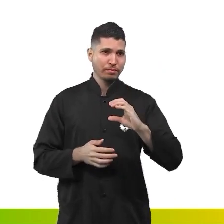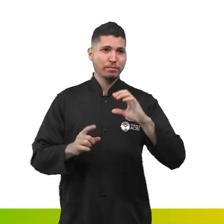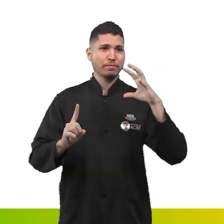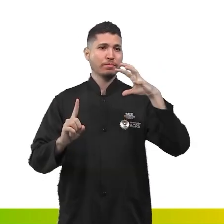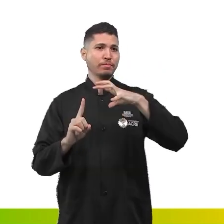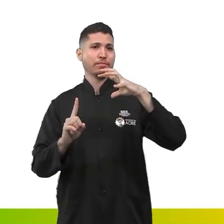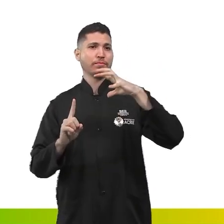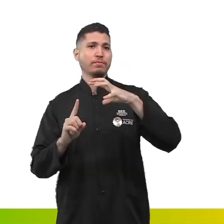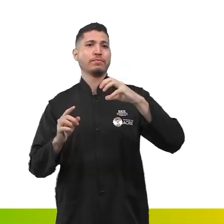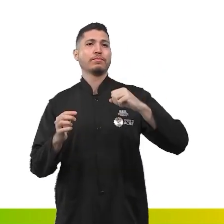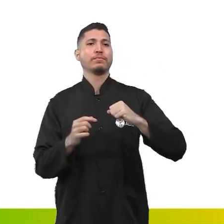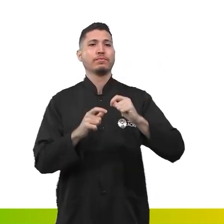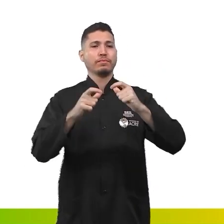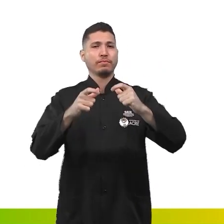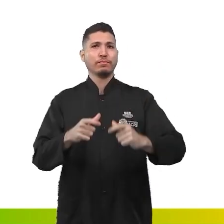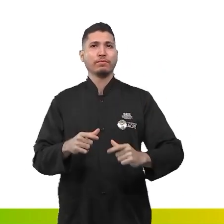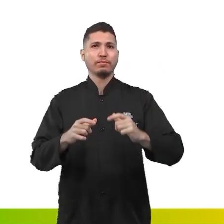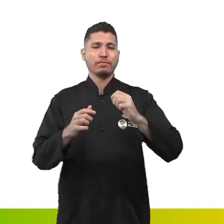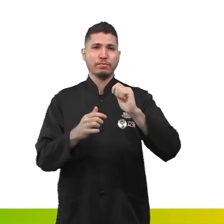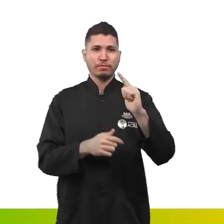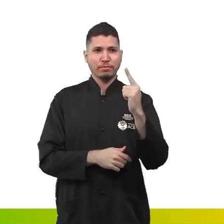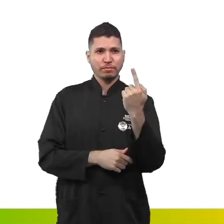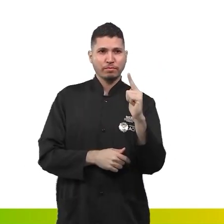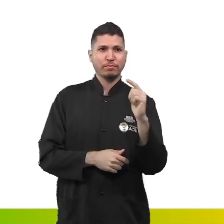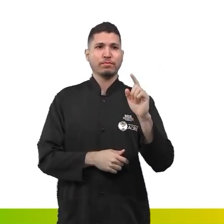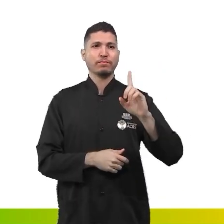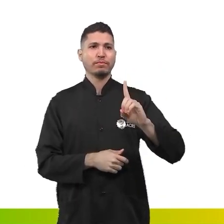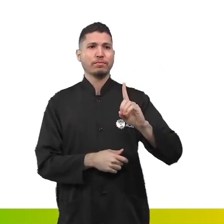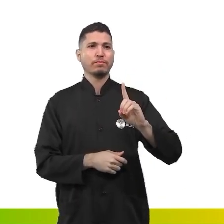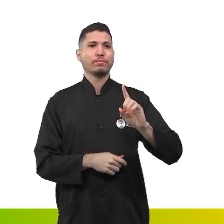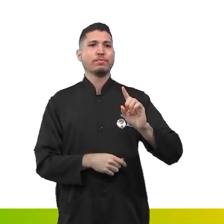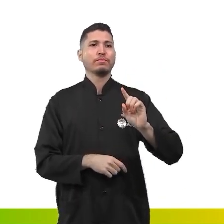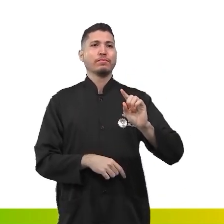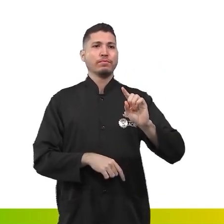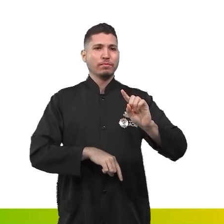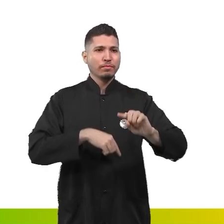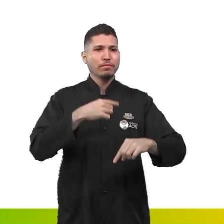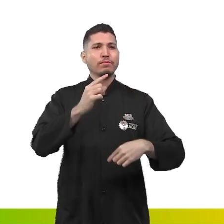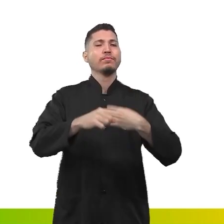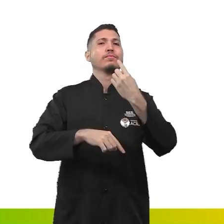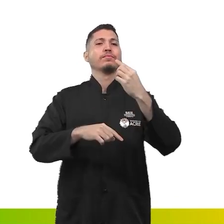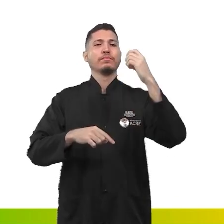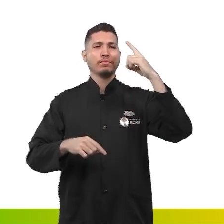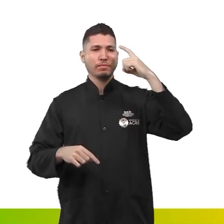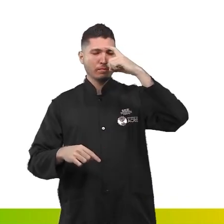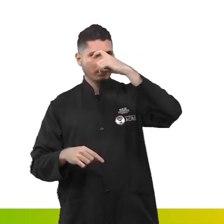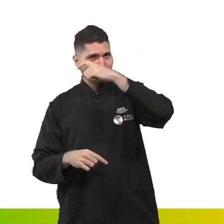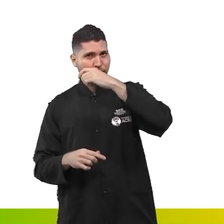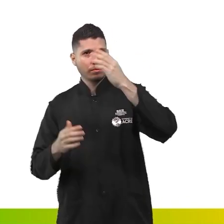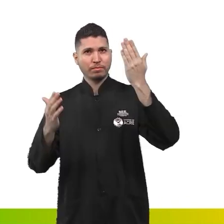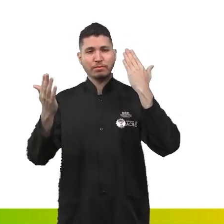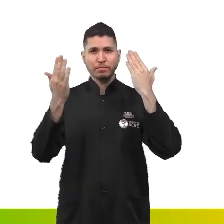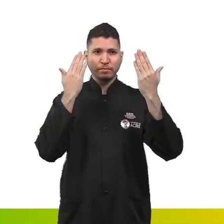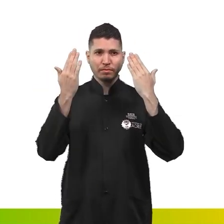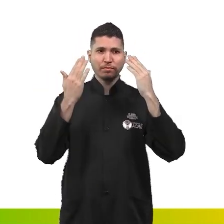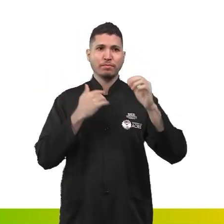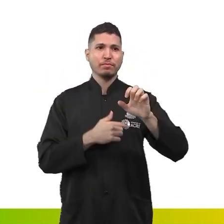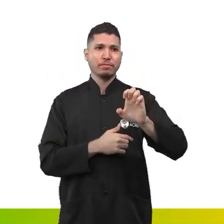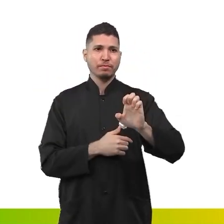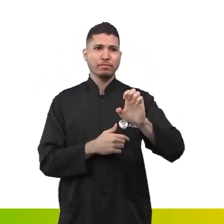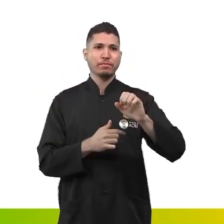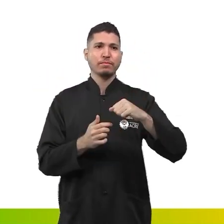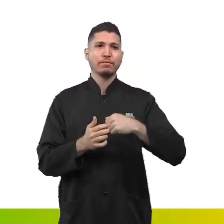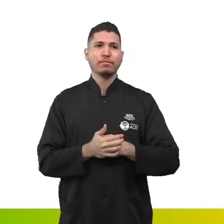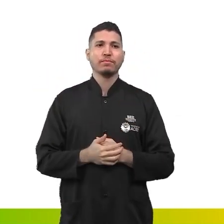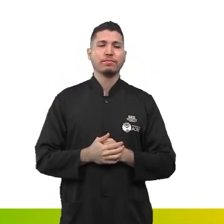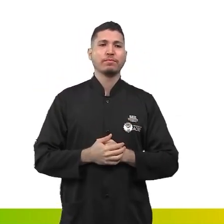geográfico, letra D, superar as dificuldades psicológicas e letra E, adquirir